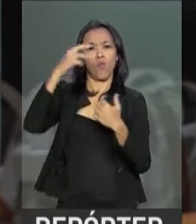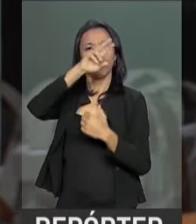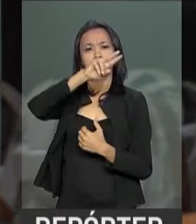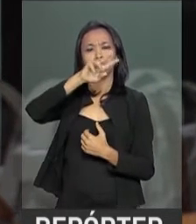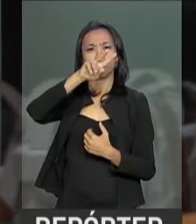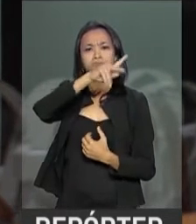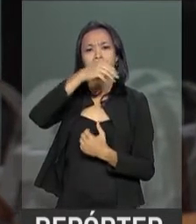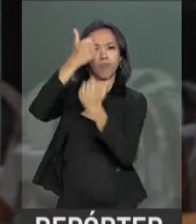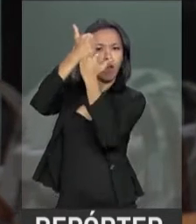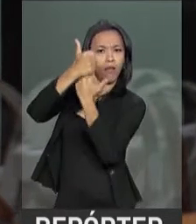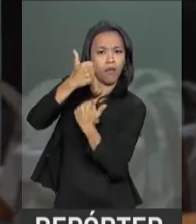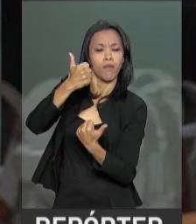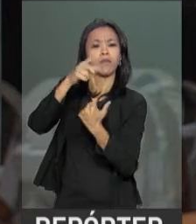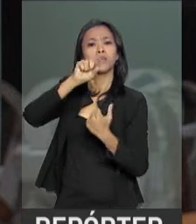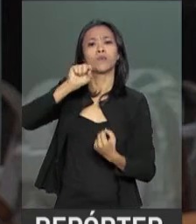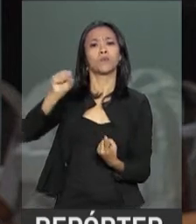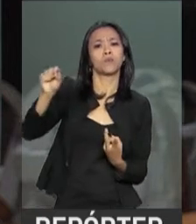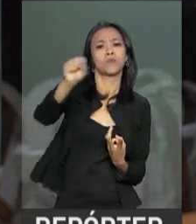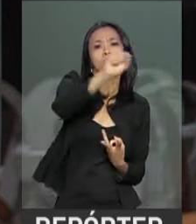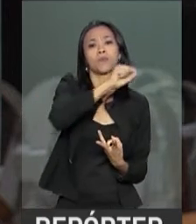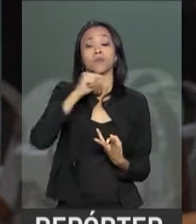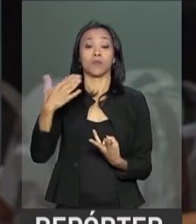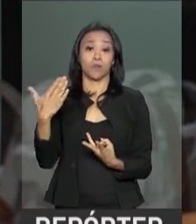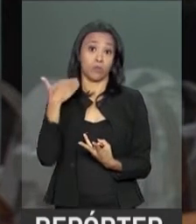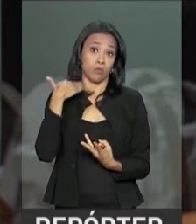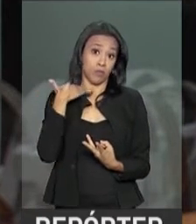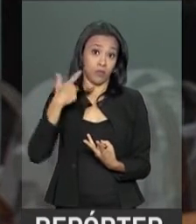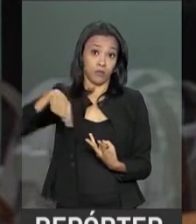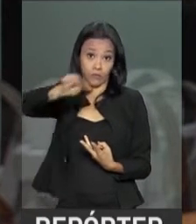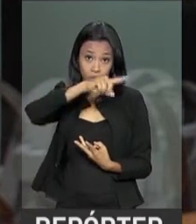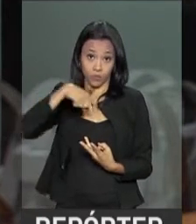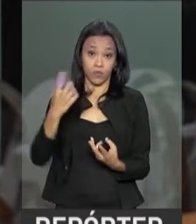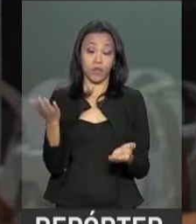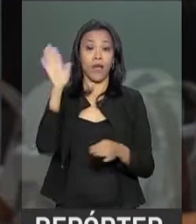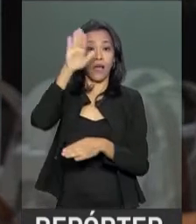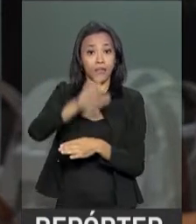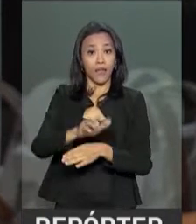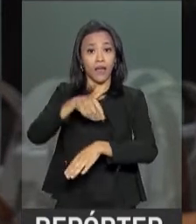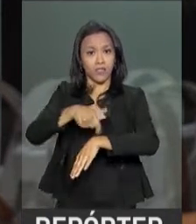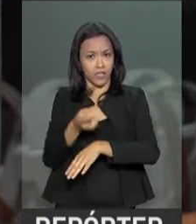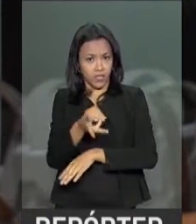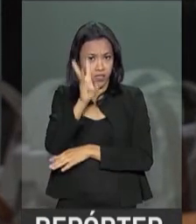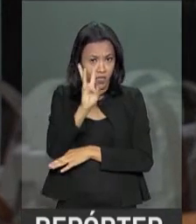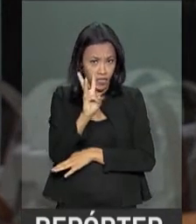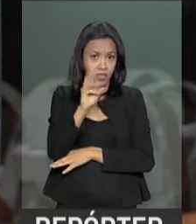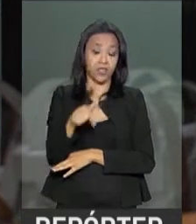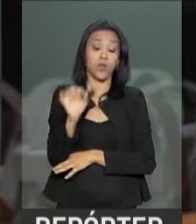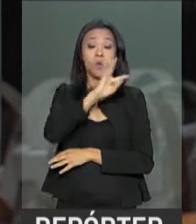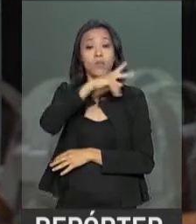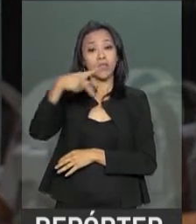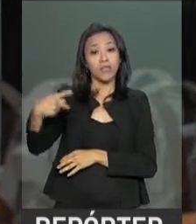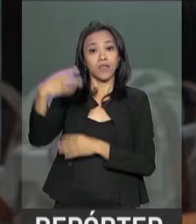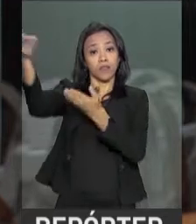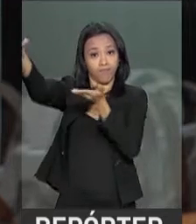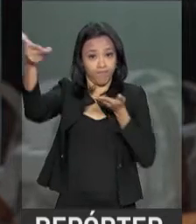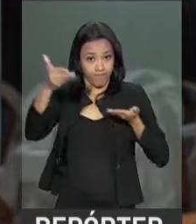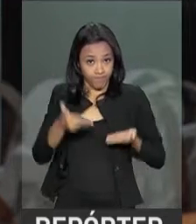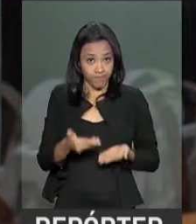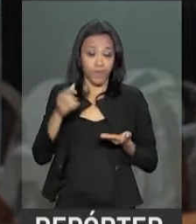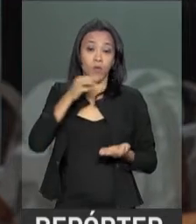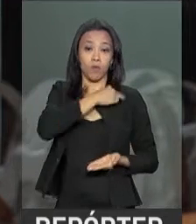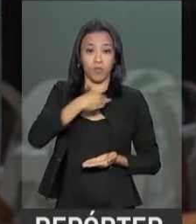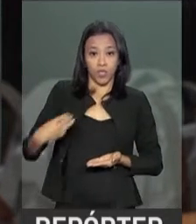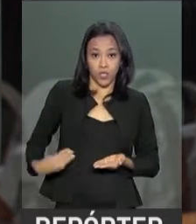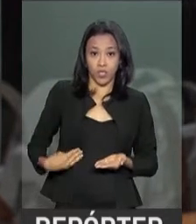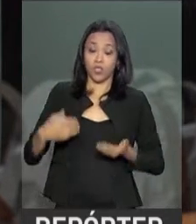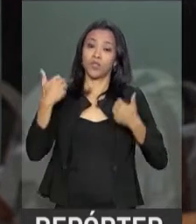instituições financeiras a cmf à tarde às 3 horas o presidente recebe o ministro dos transportes